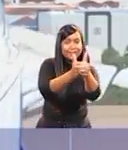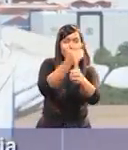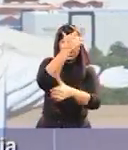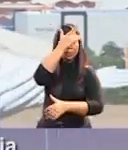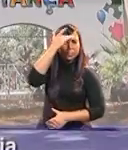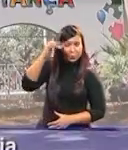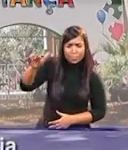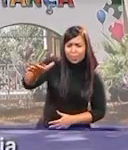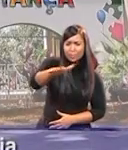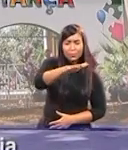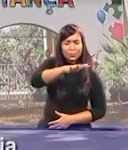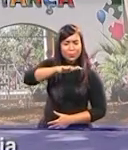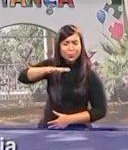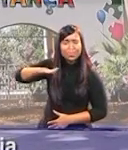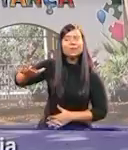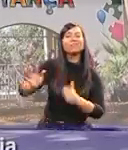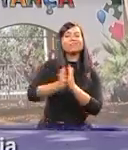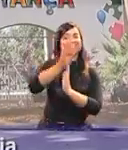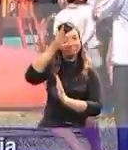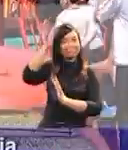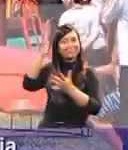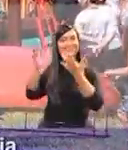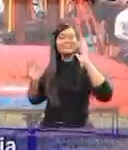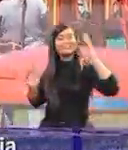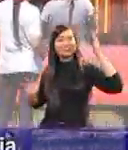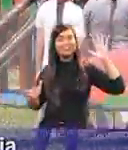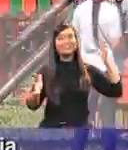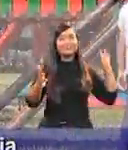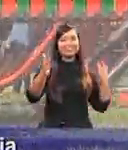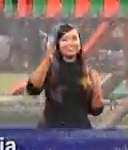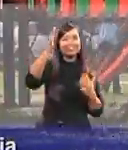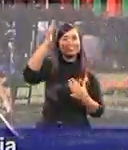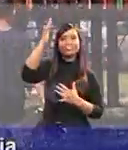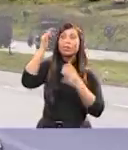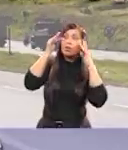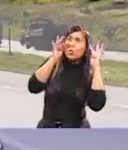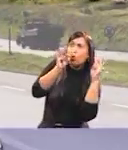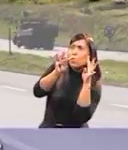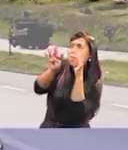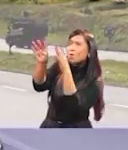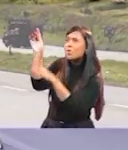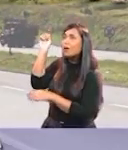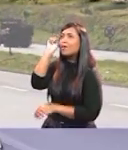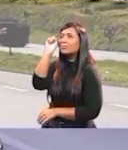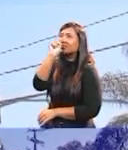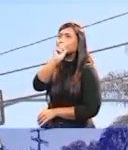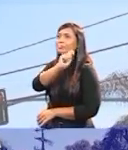fé, ao redor para a glória, o